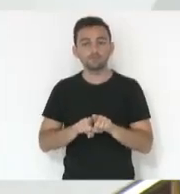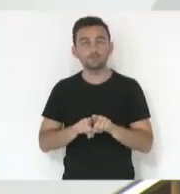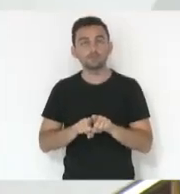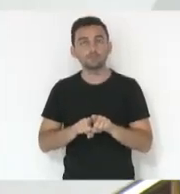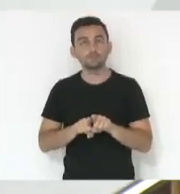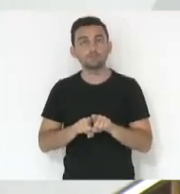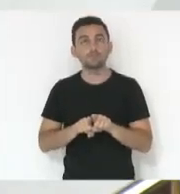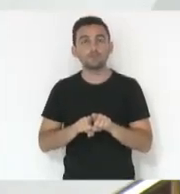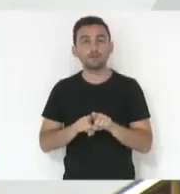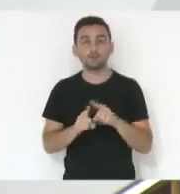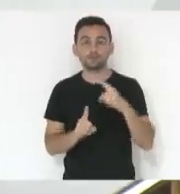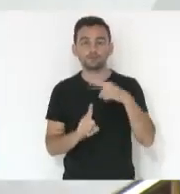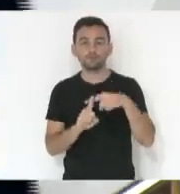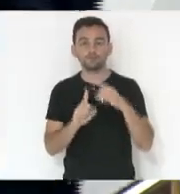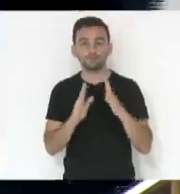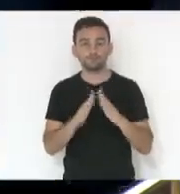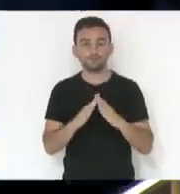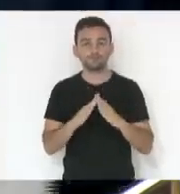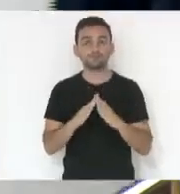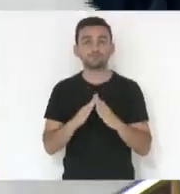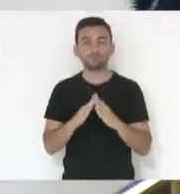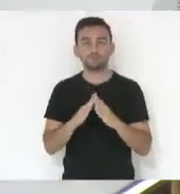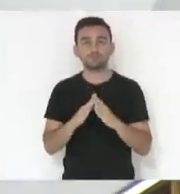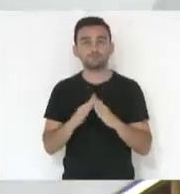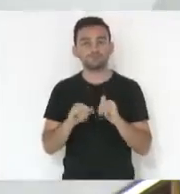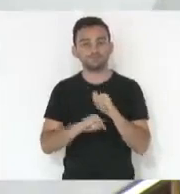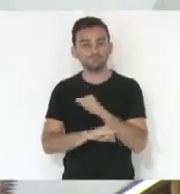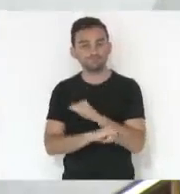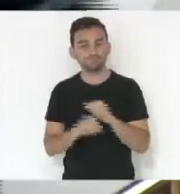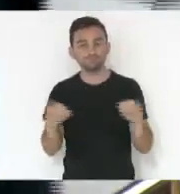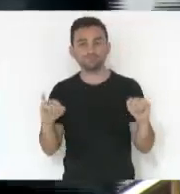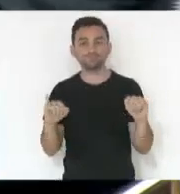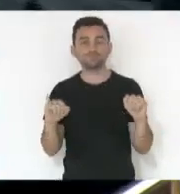a Igreja lança